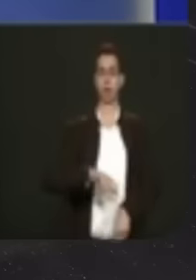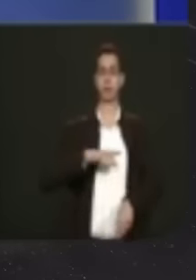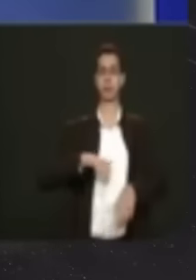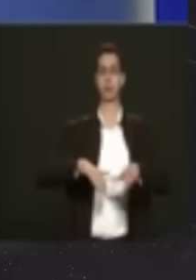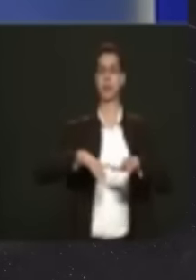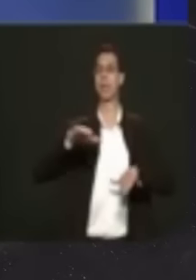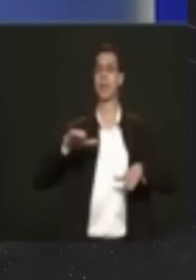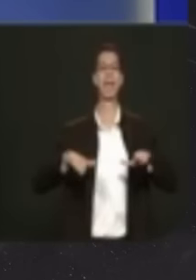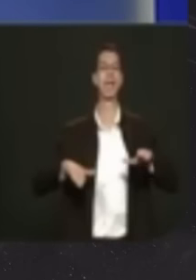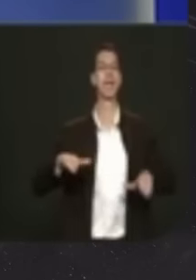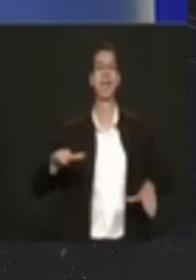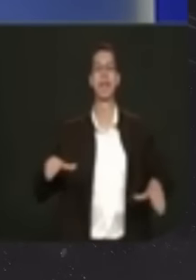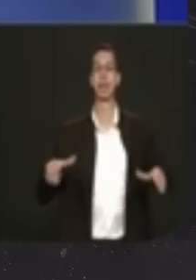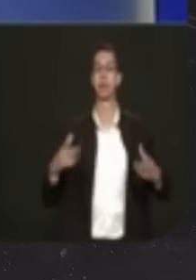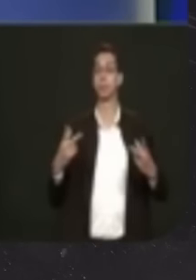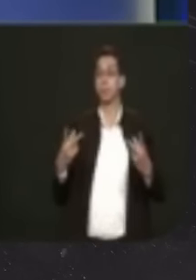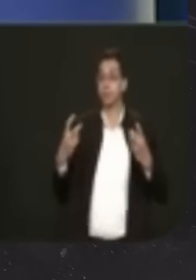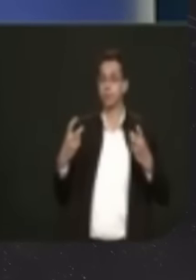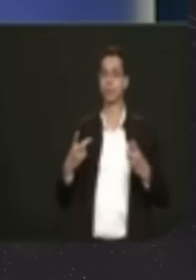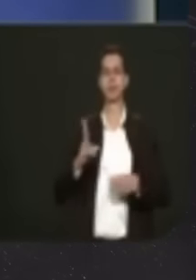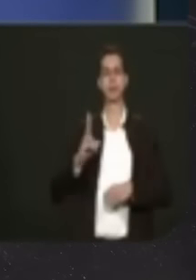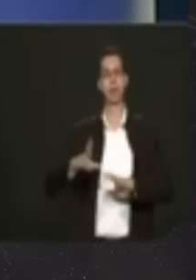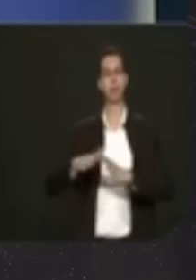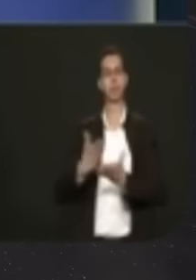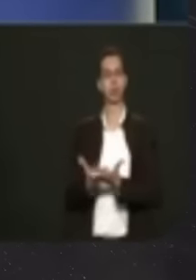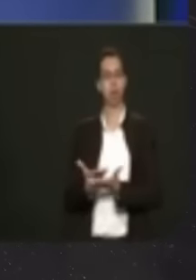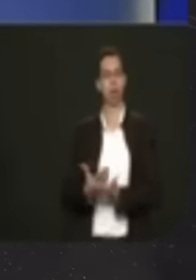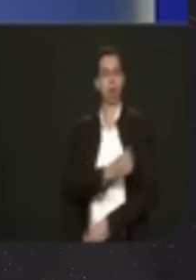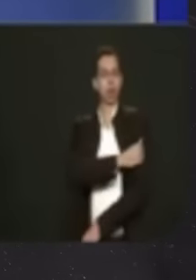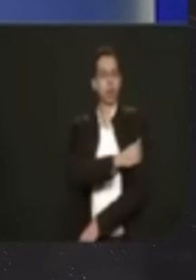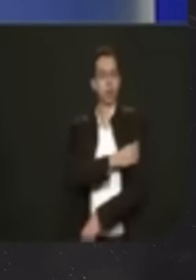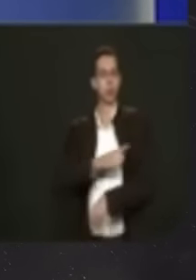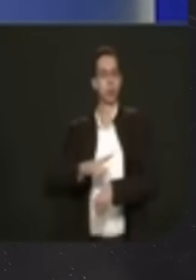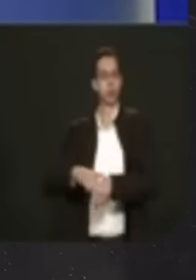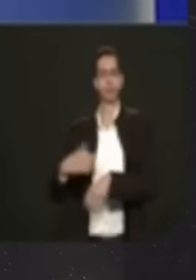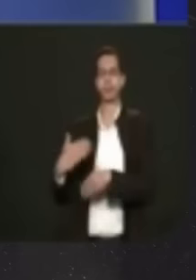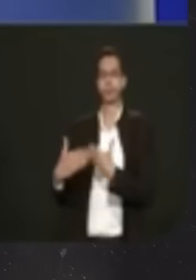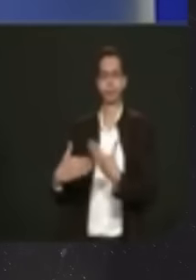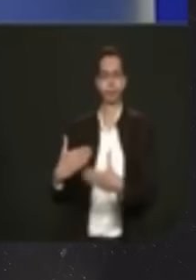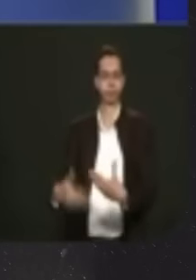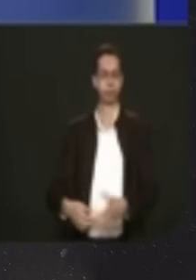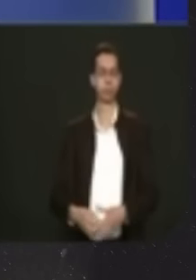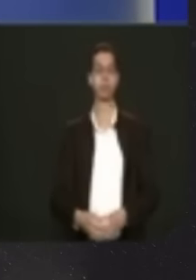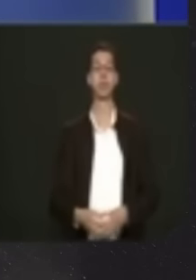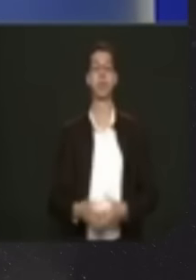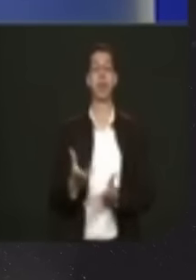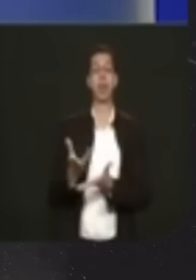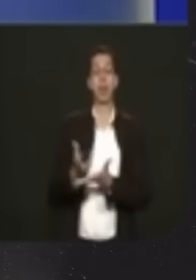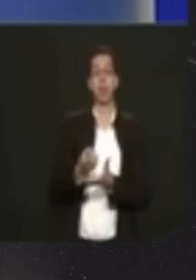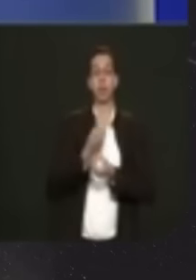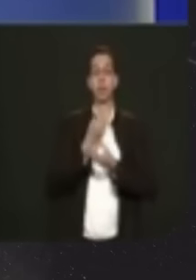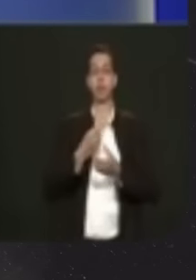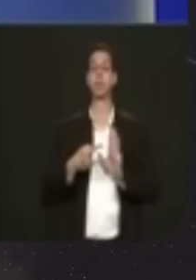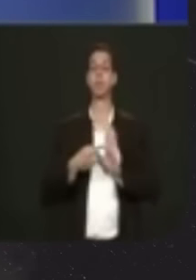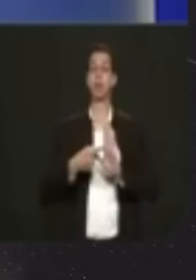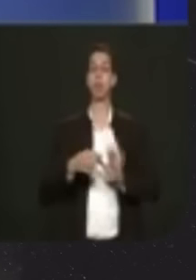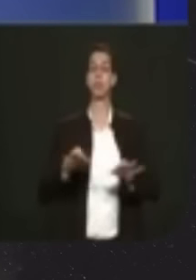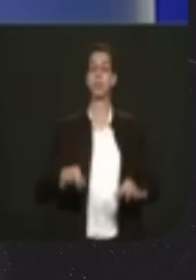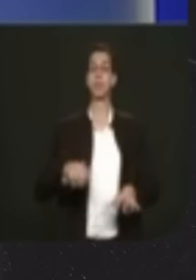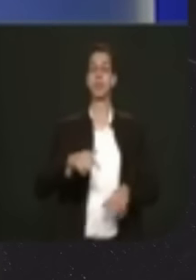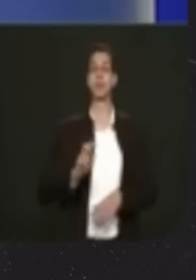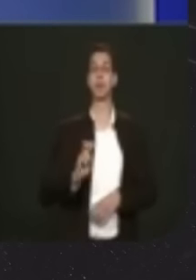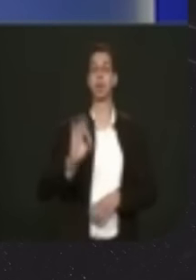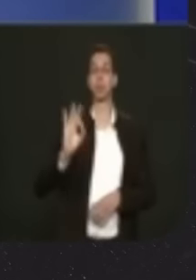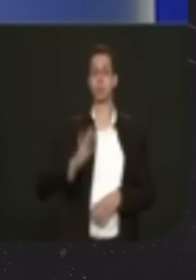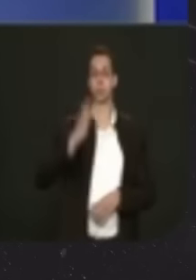na nas escolas na jornada do aluno a gente tem dados organizados pelo todosos pel educação que mostram que 75% dos declarados